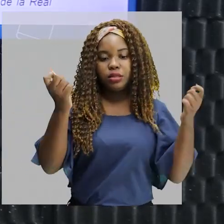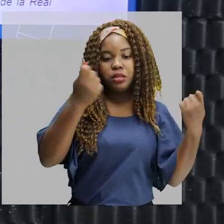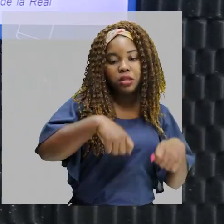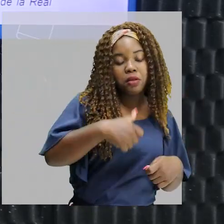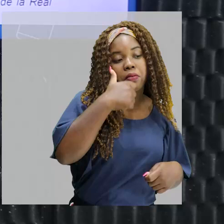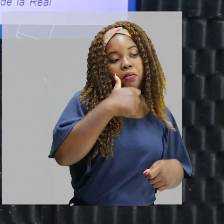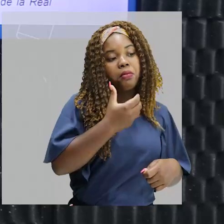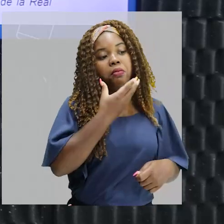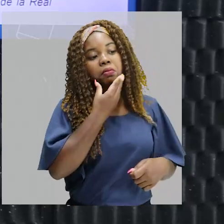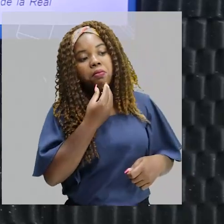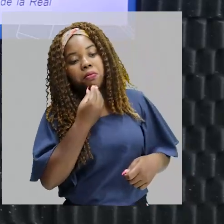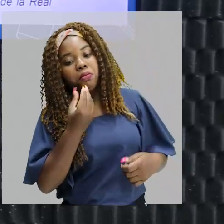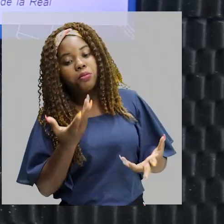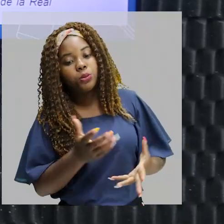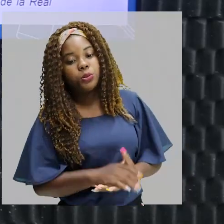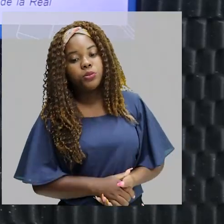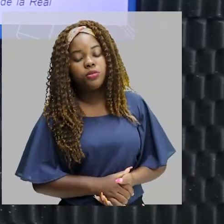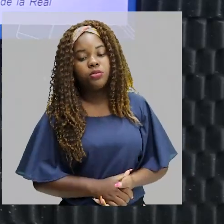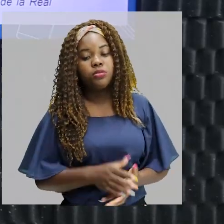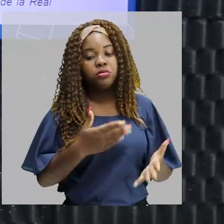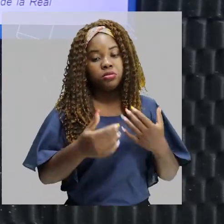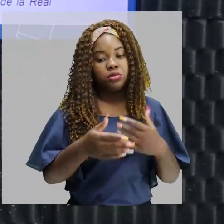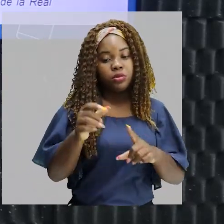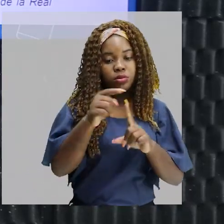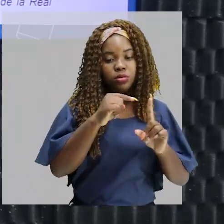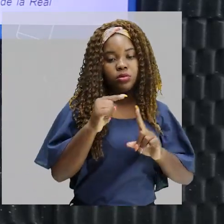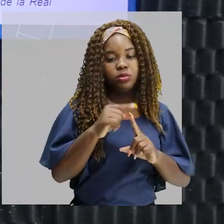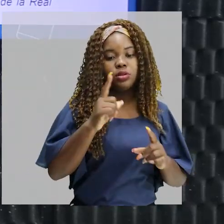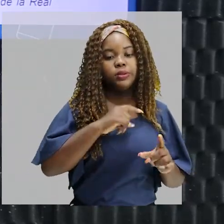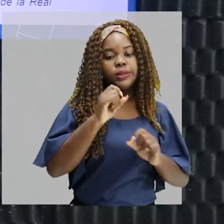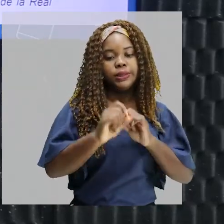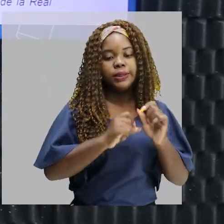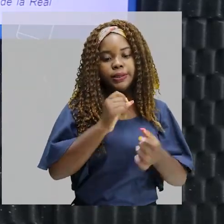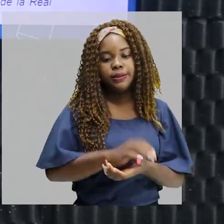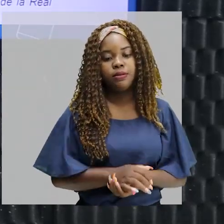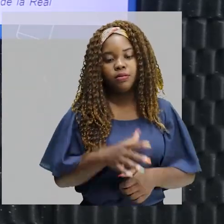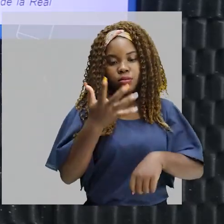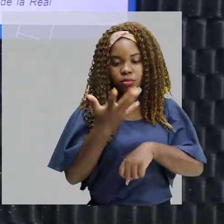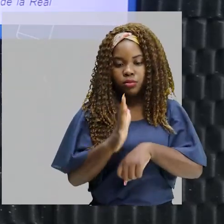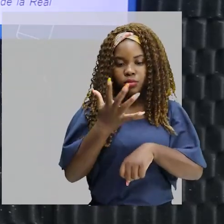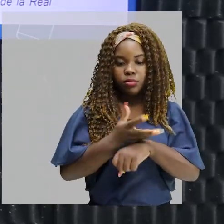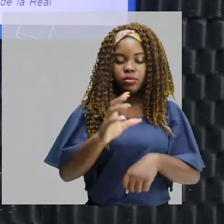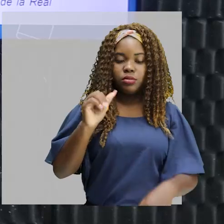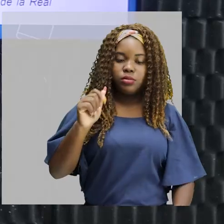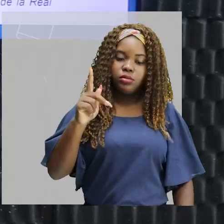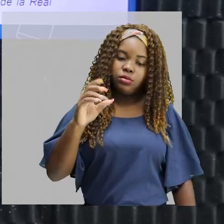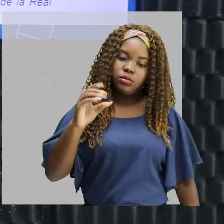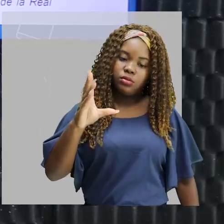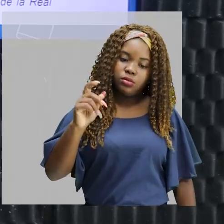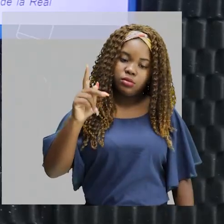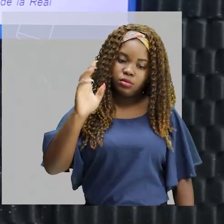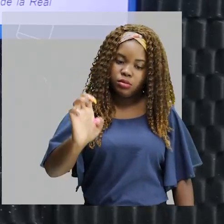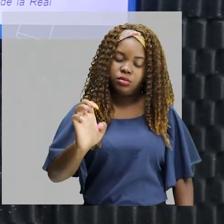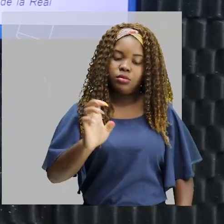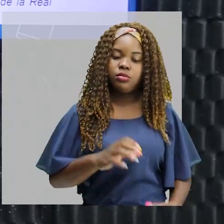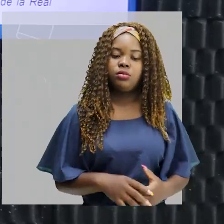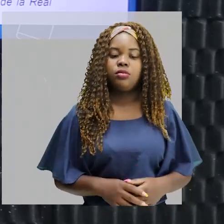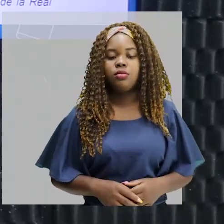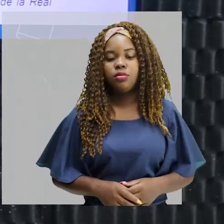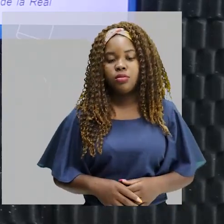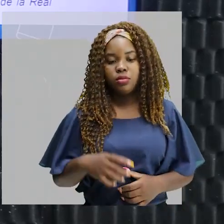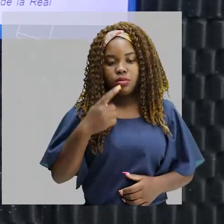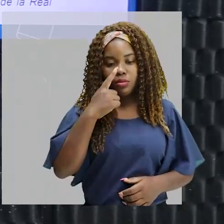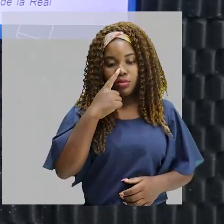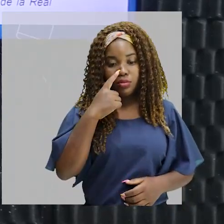uma pessoa feminina. De qualquer forma, eu vou ter que praticar o apócope, eu vou ter que suprimir,